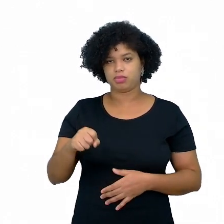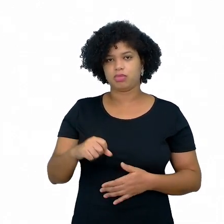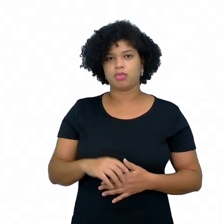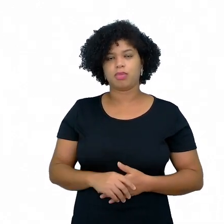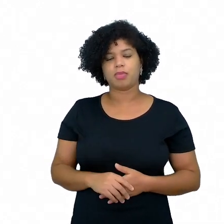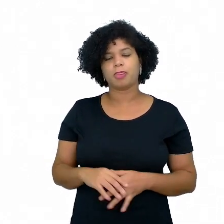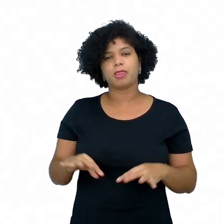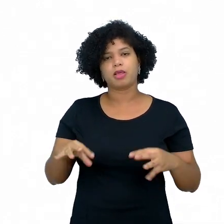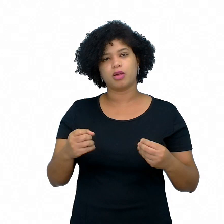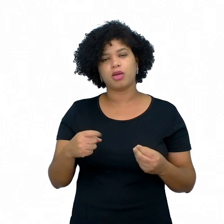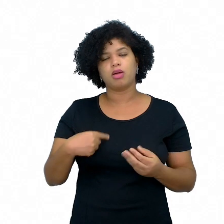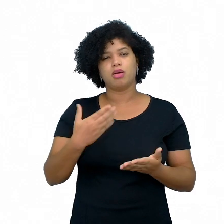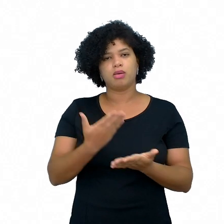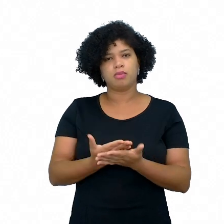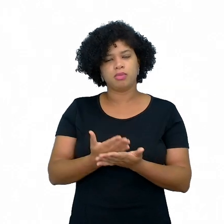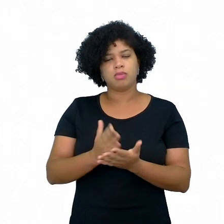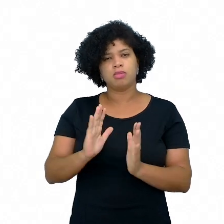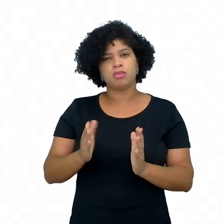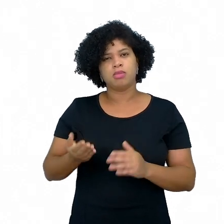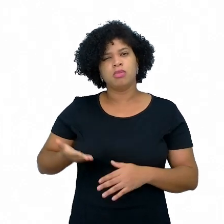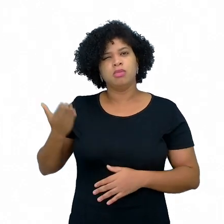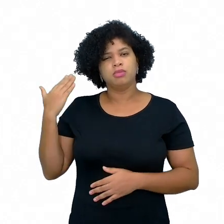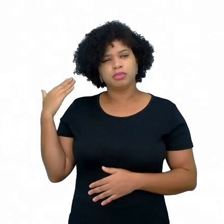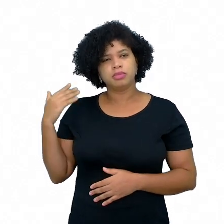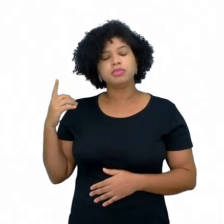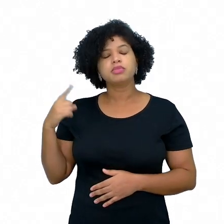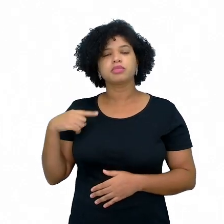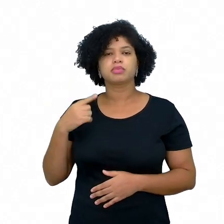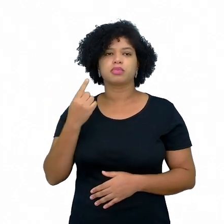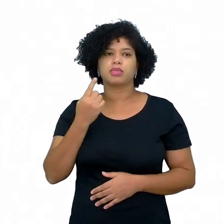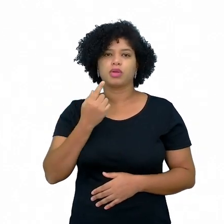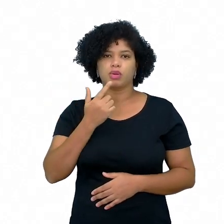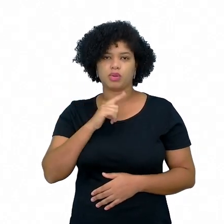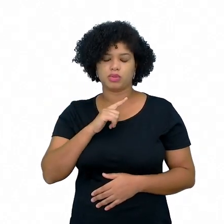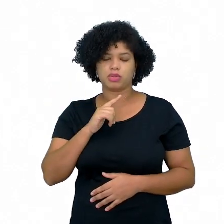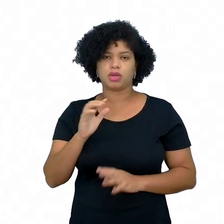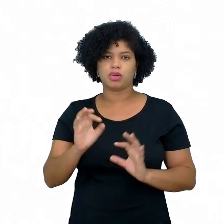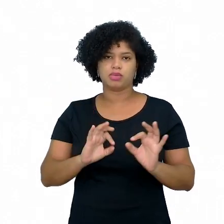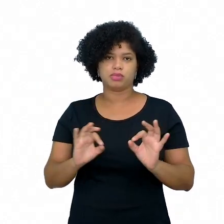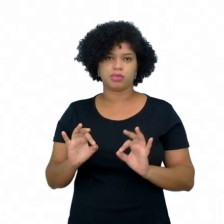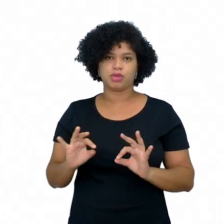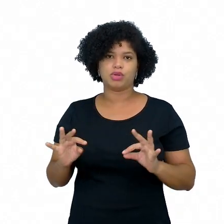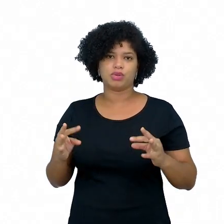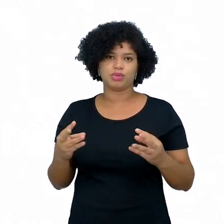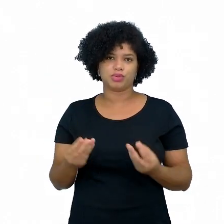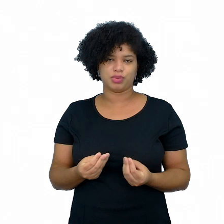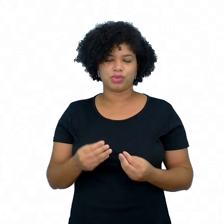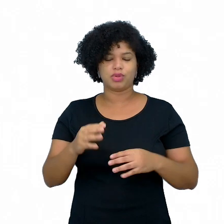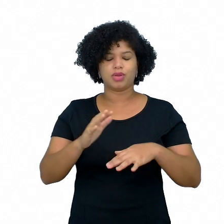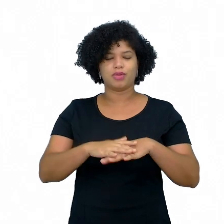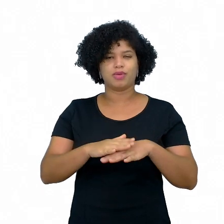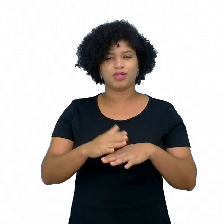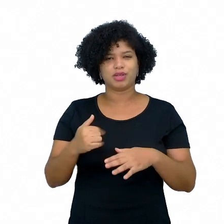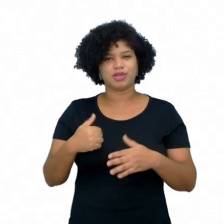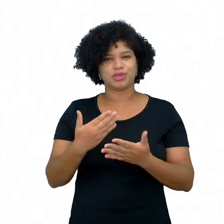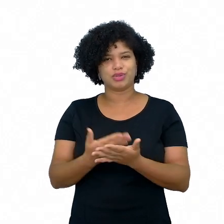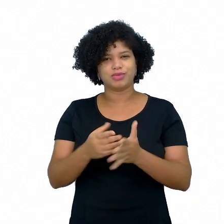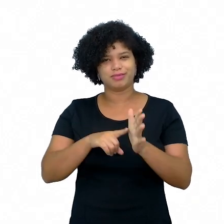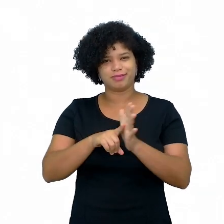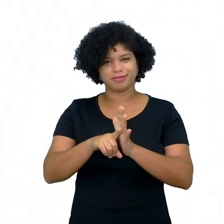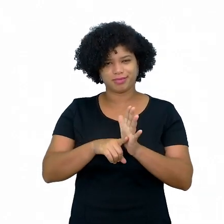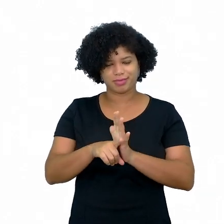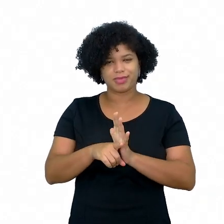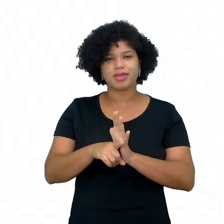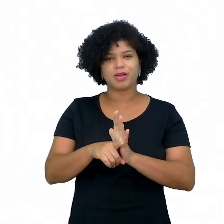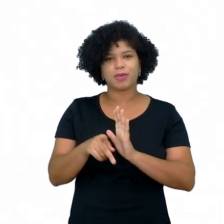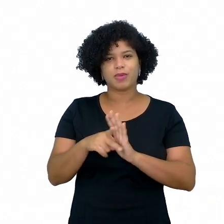já foi estudado anteriormente. Então, eles vão confirmar, né, tudo aquilo que foi já estudado e foi dito